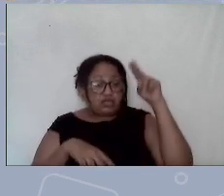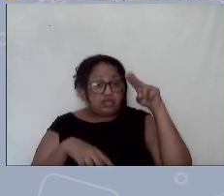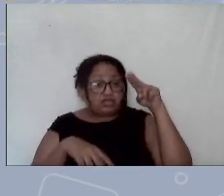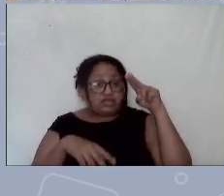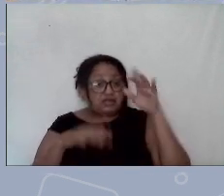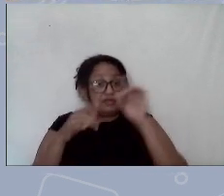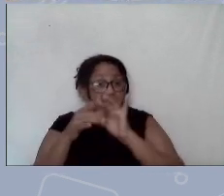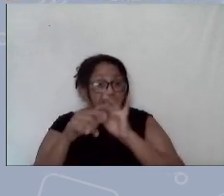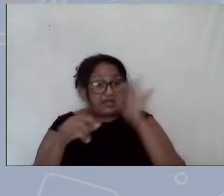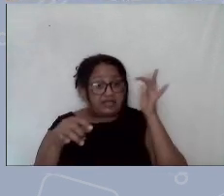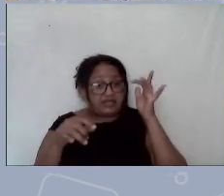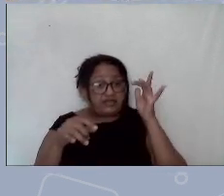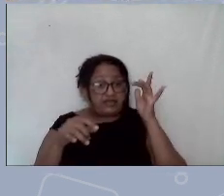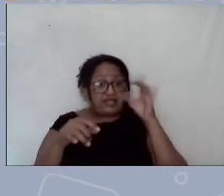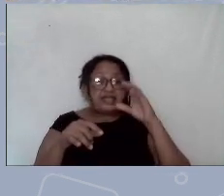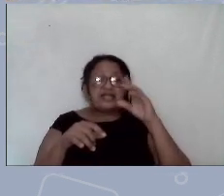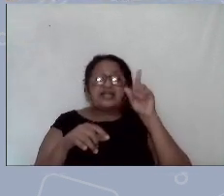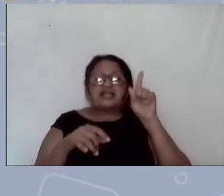e grade